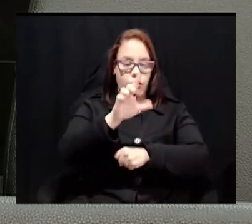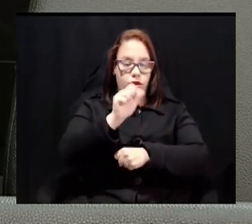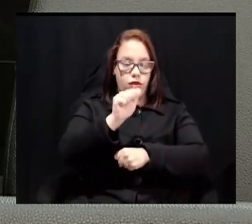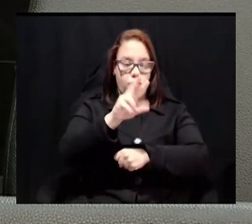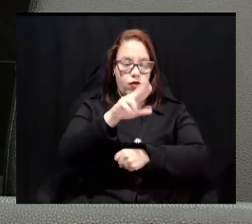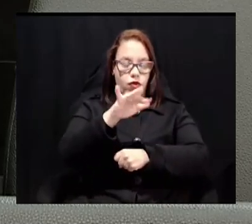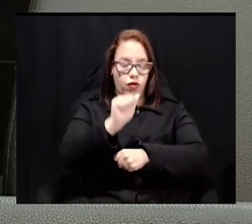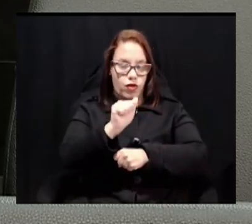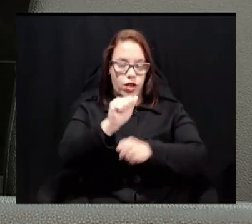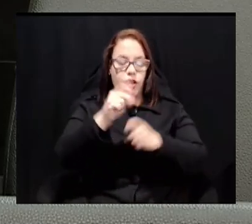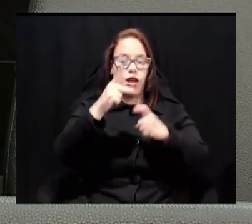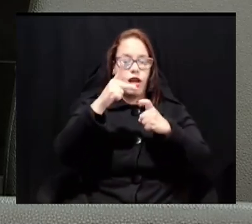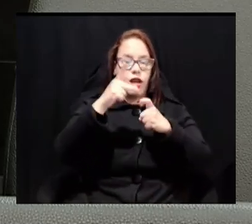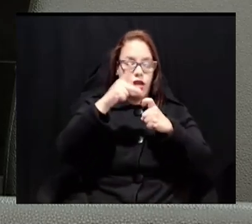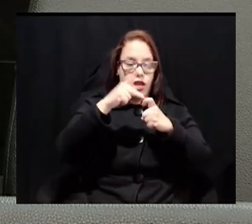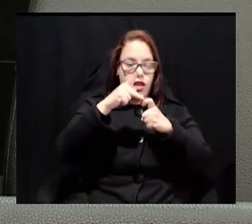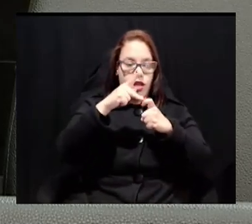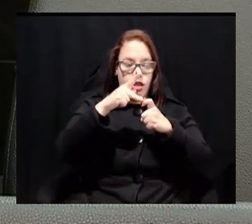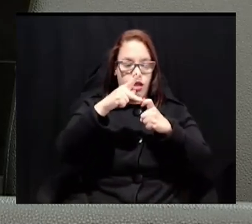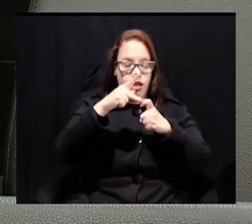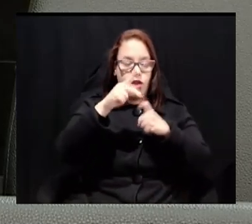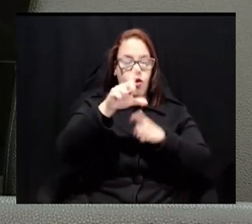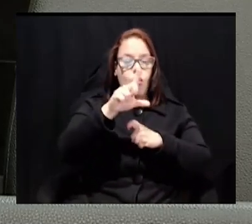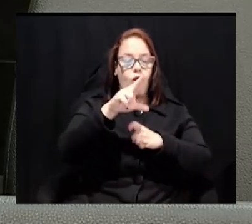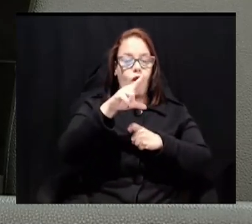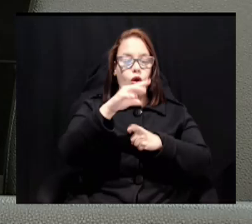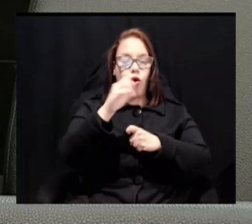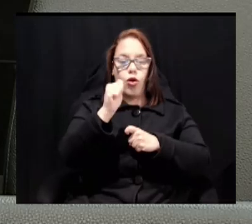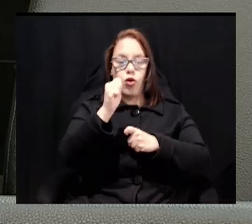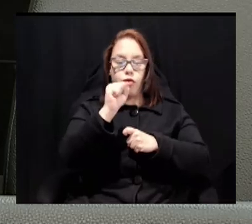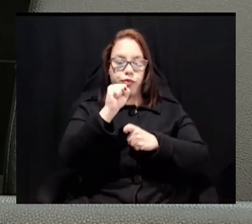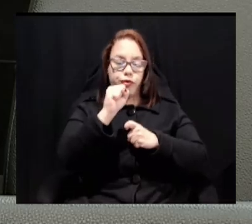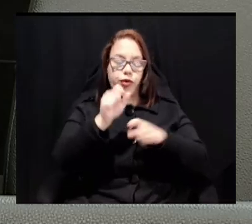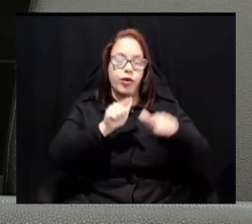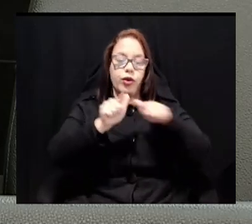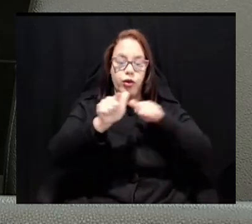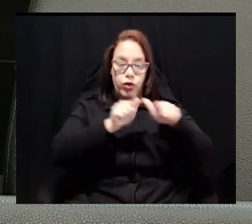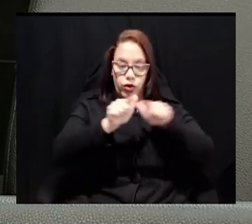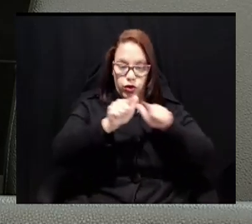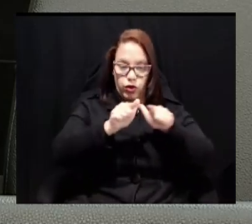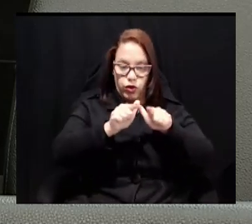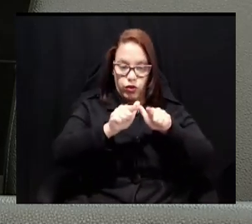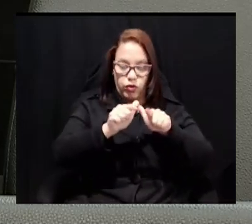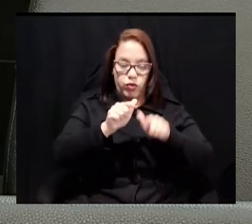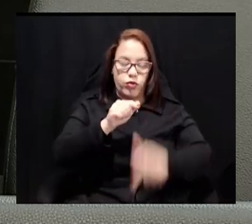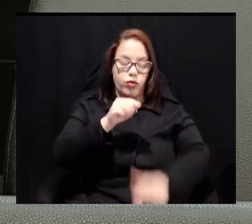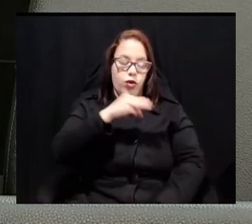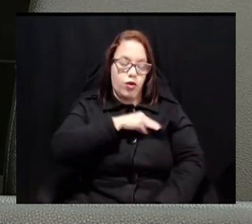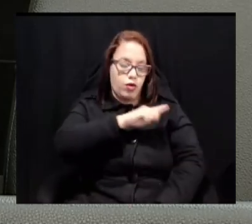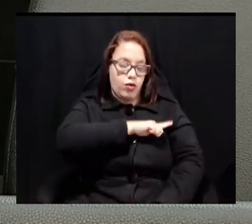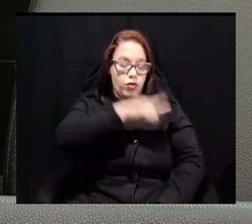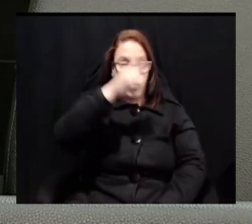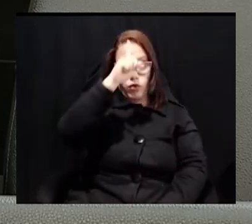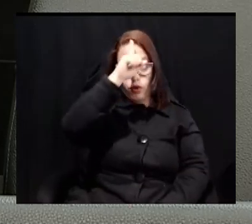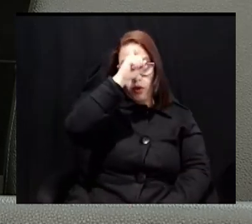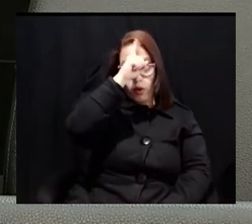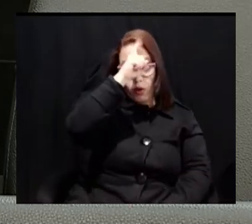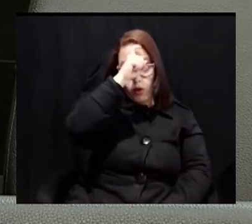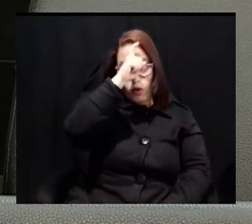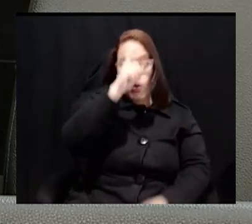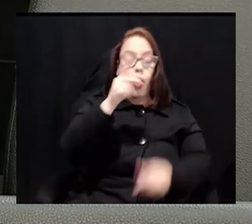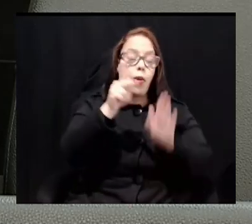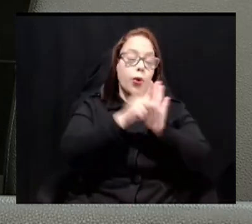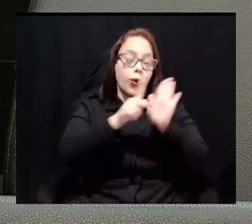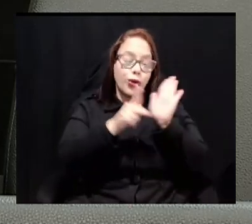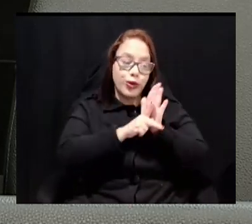Lucas, pediatra da rede municipal, trabalha na rede Marugatti. É um projeto que ele